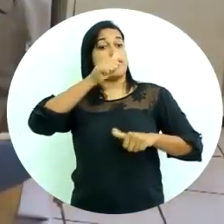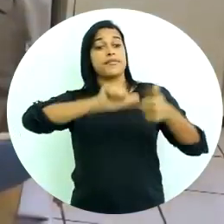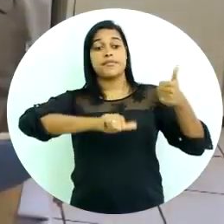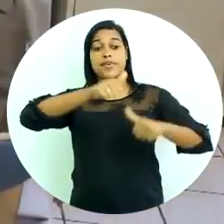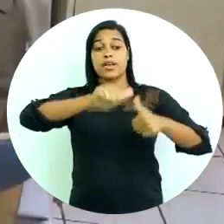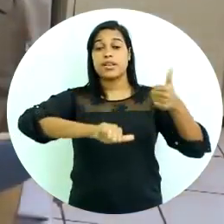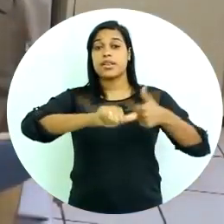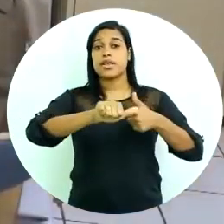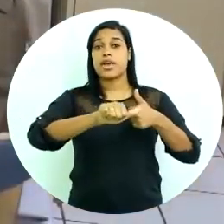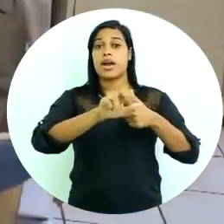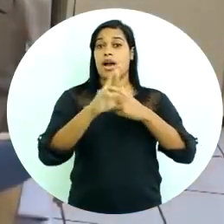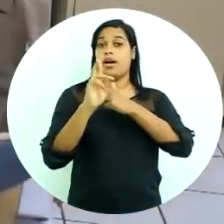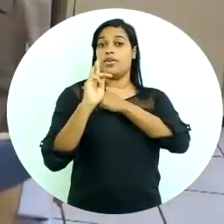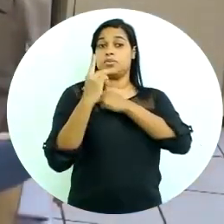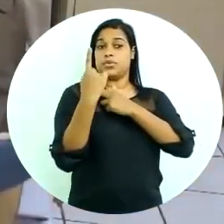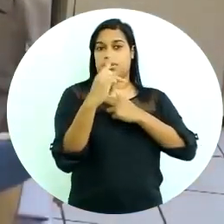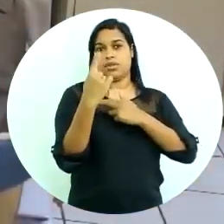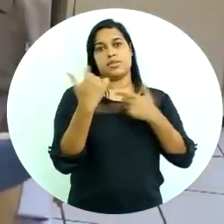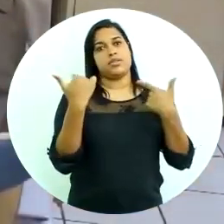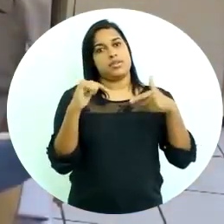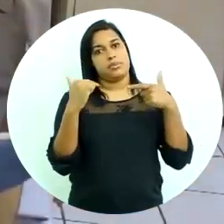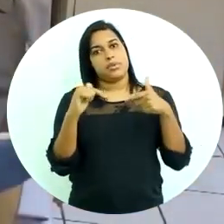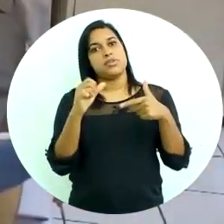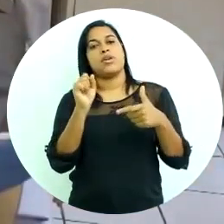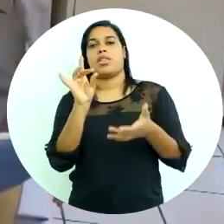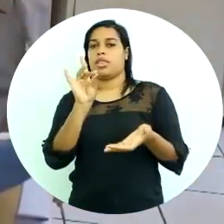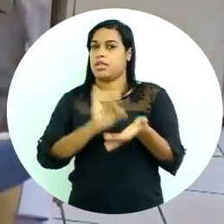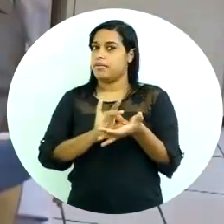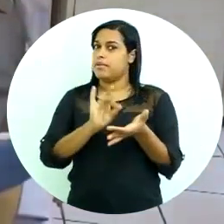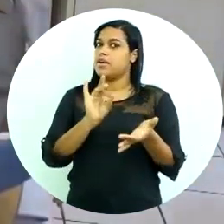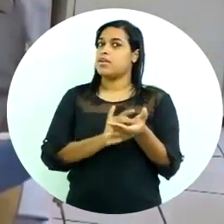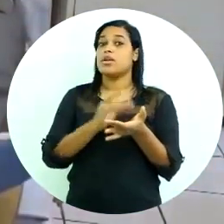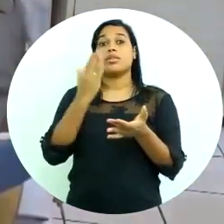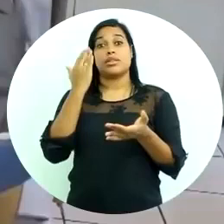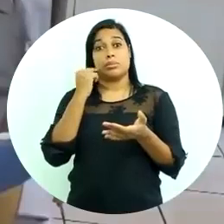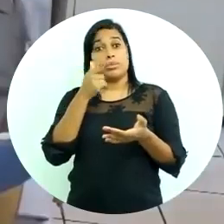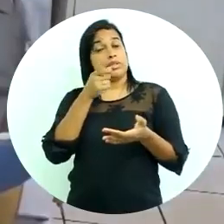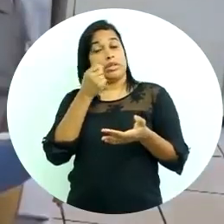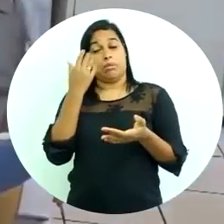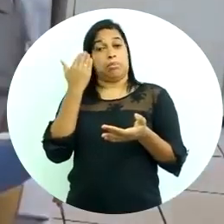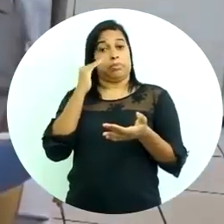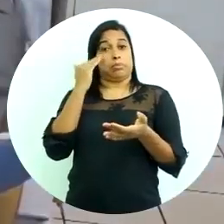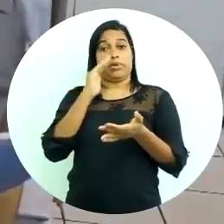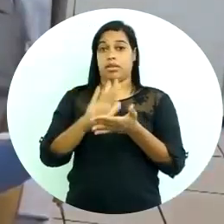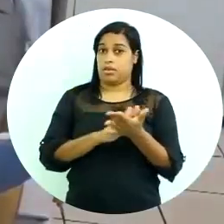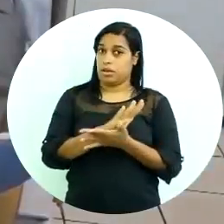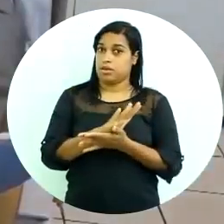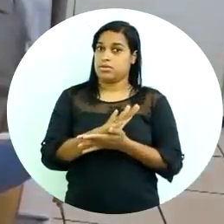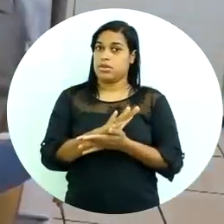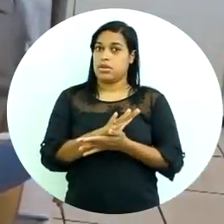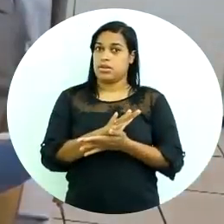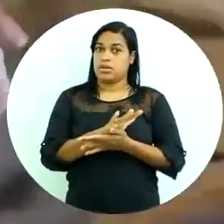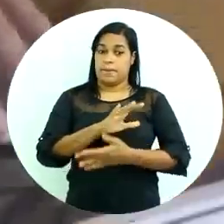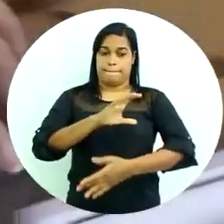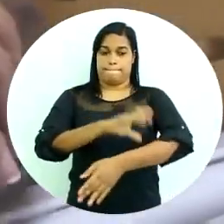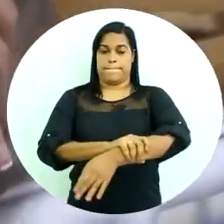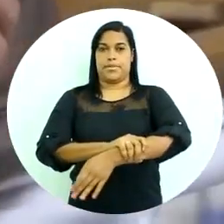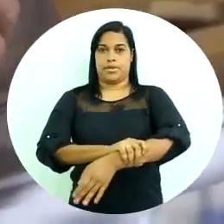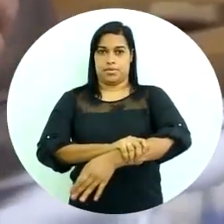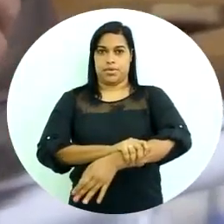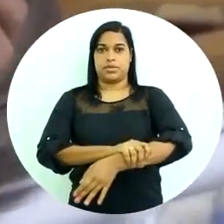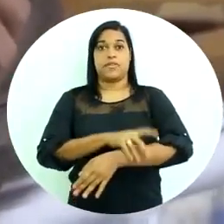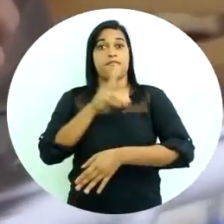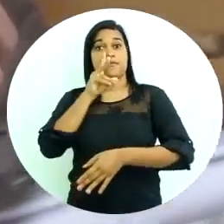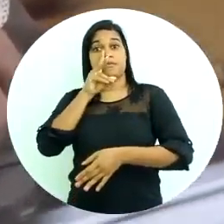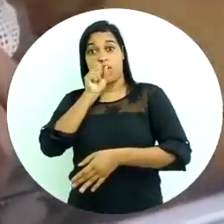a responsividade desse trabalhador, ver se ele realmente está inconsciente. Então, a gente vai pegar ele firme pelo braço e